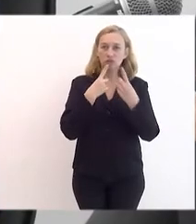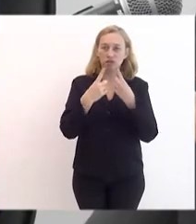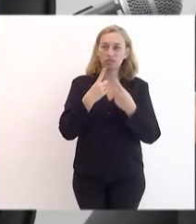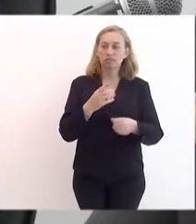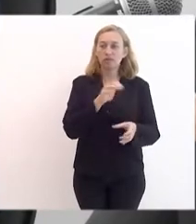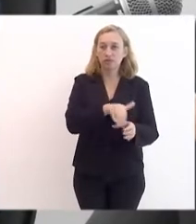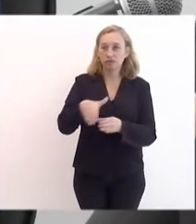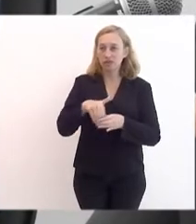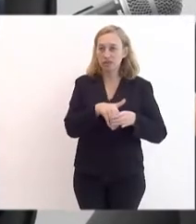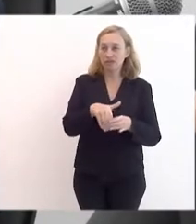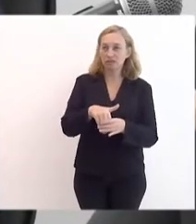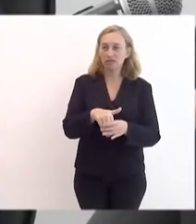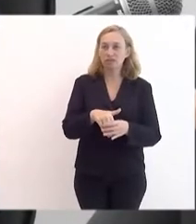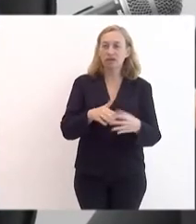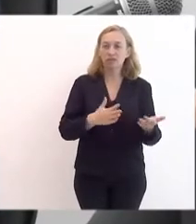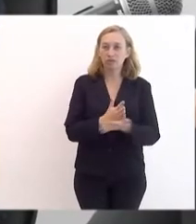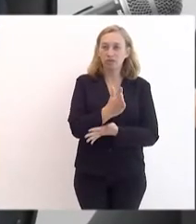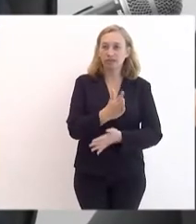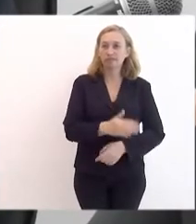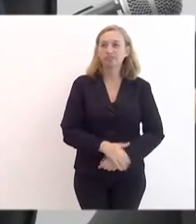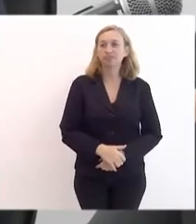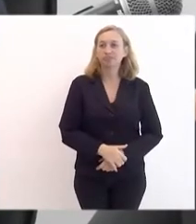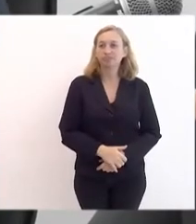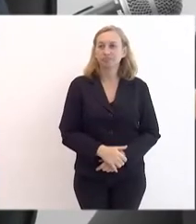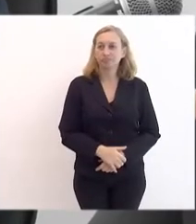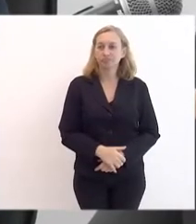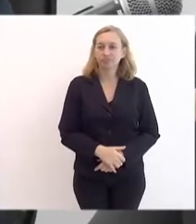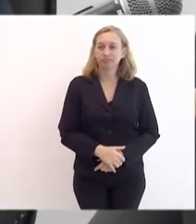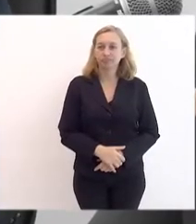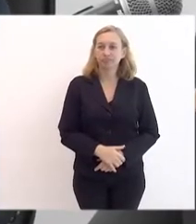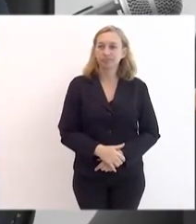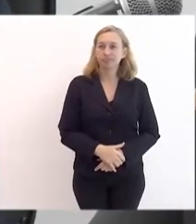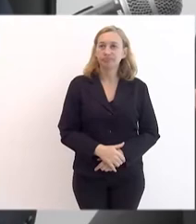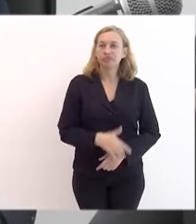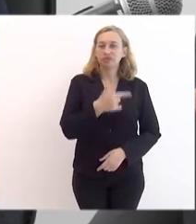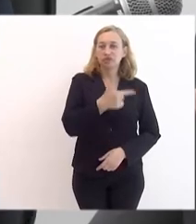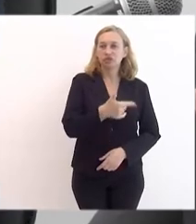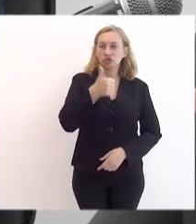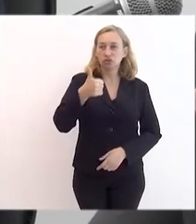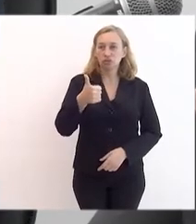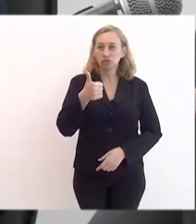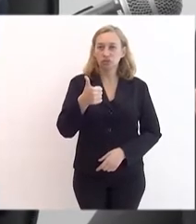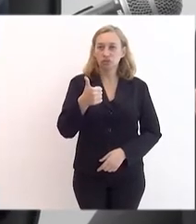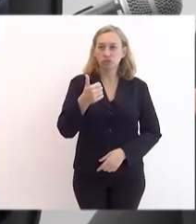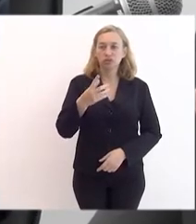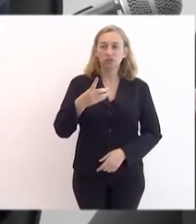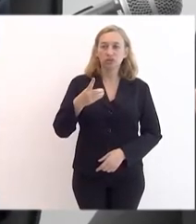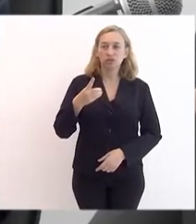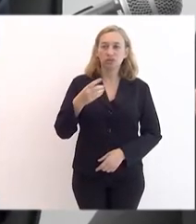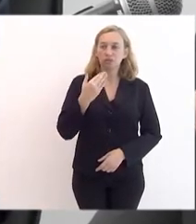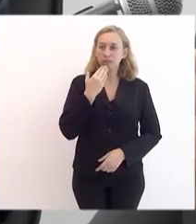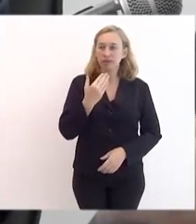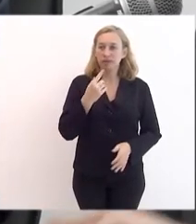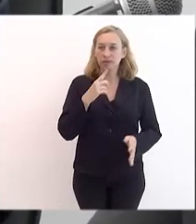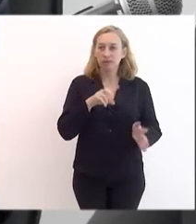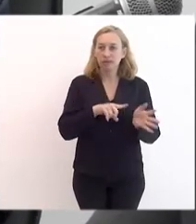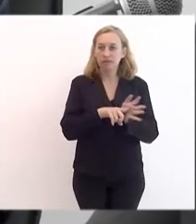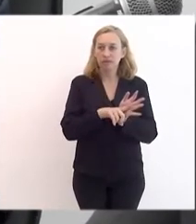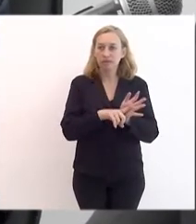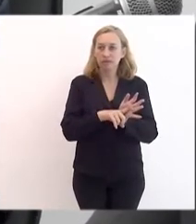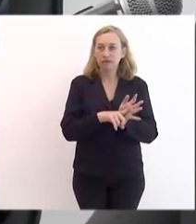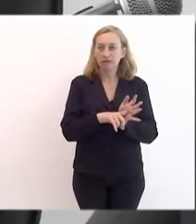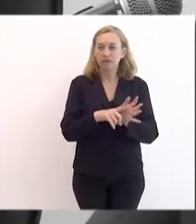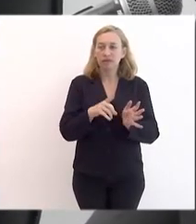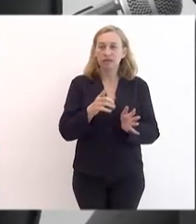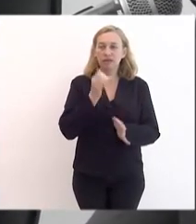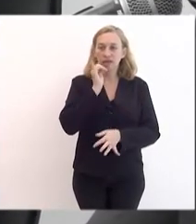em votação aprovado. 21. Deputado, de vistas desse, presidente. Relator, deputado Rodrigo